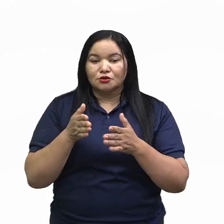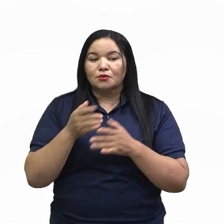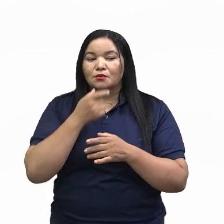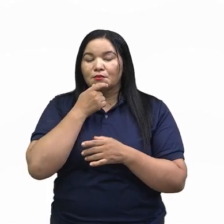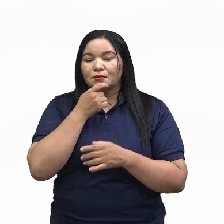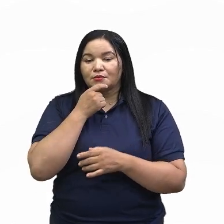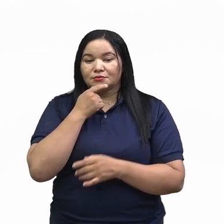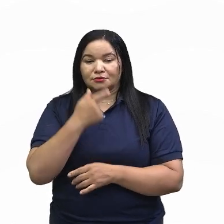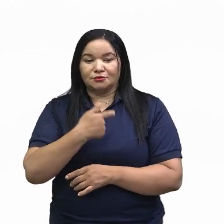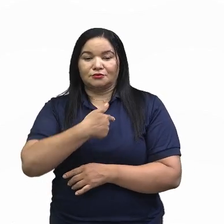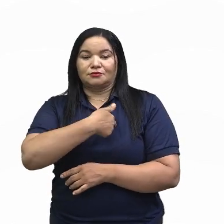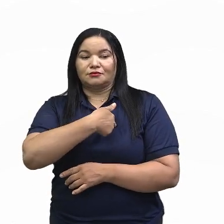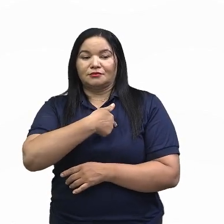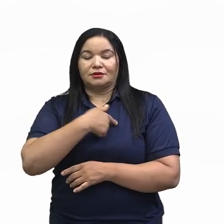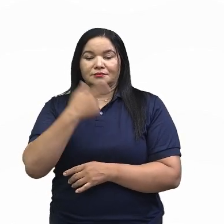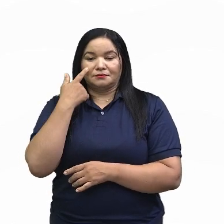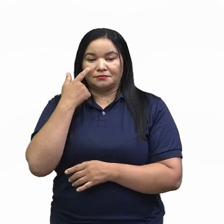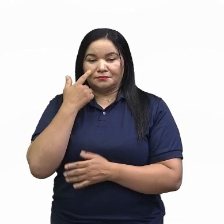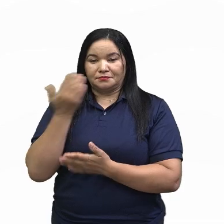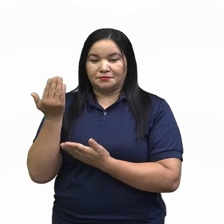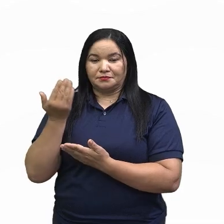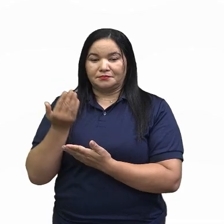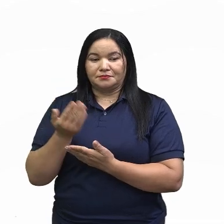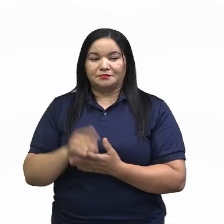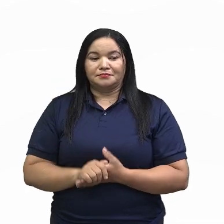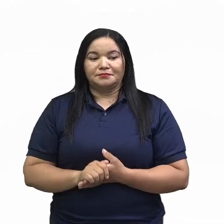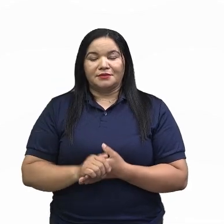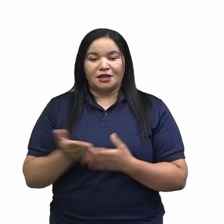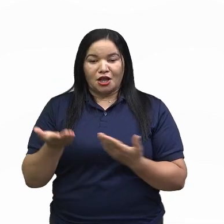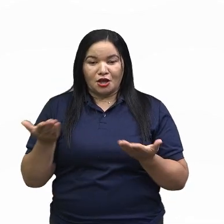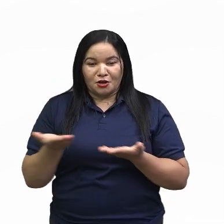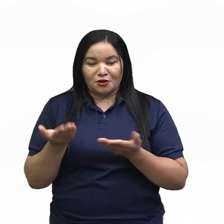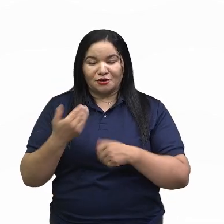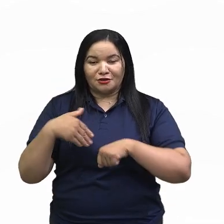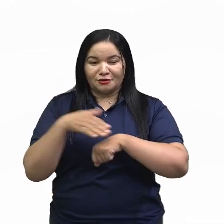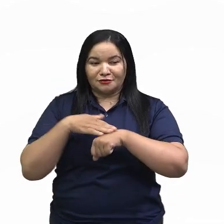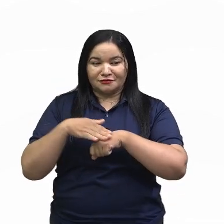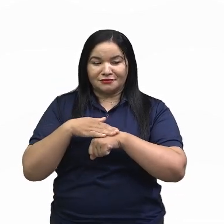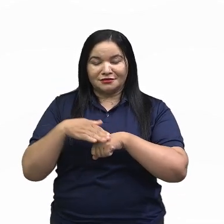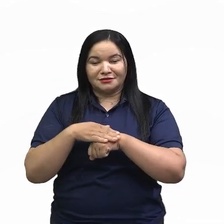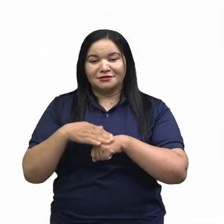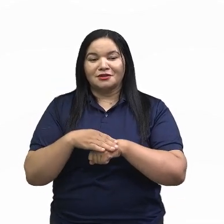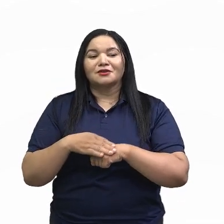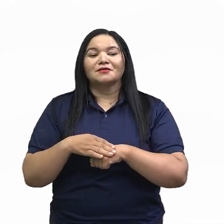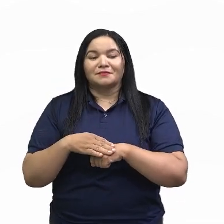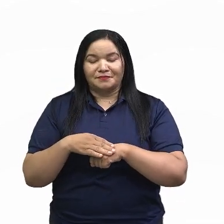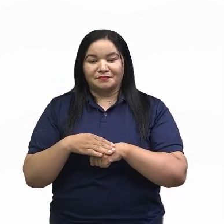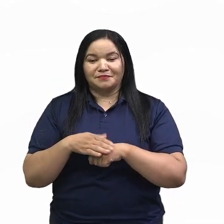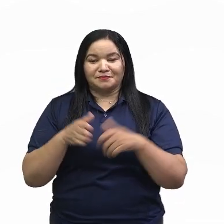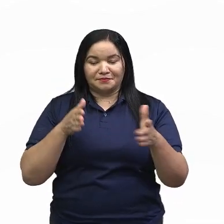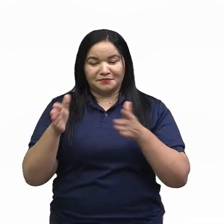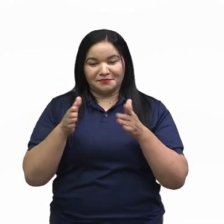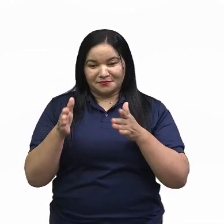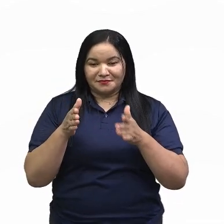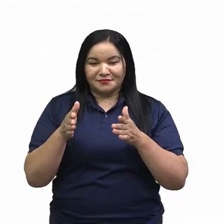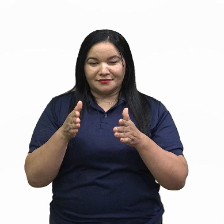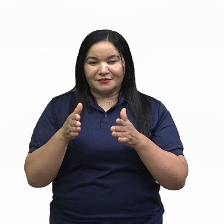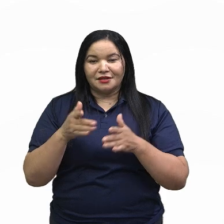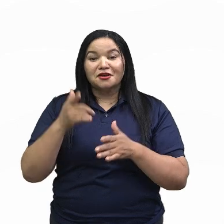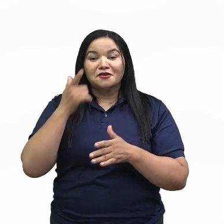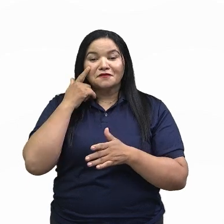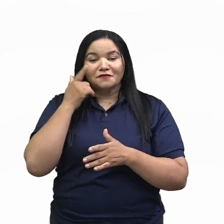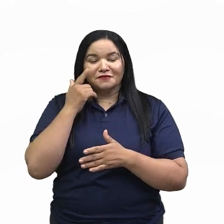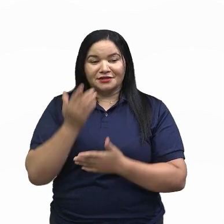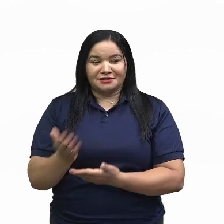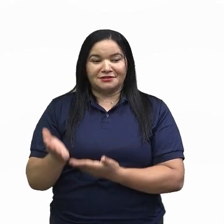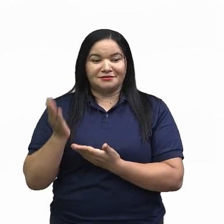Getúlio Vargas vem para cá, para conversar conosco a respeito desse período. E agora você vai ver na